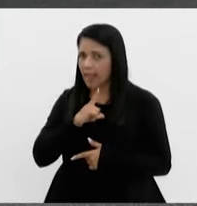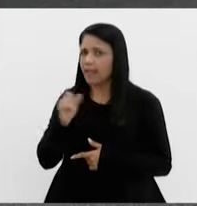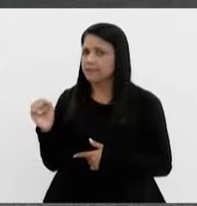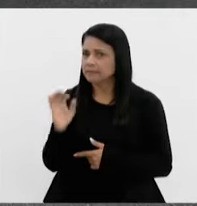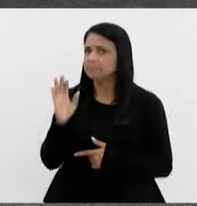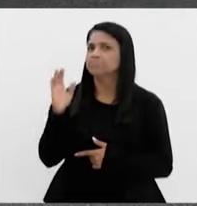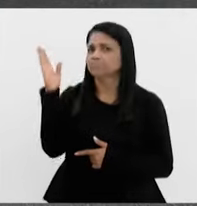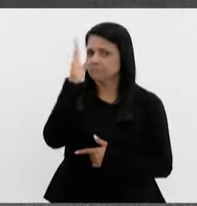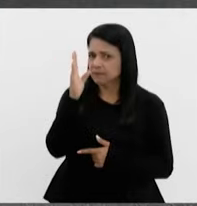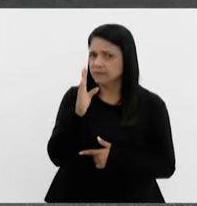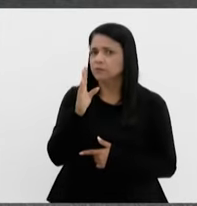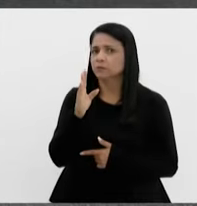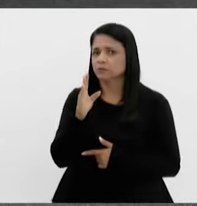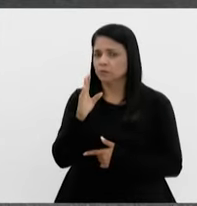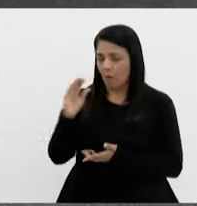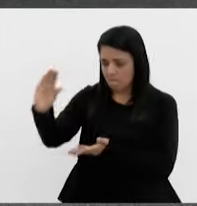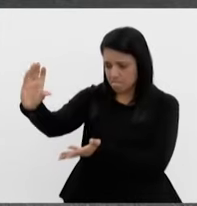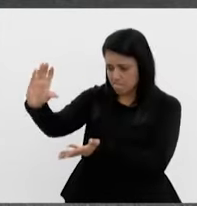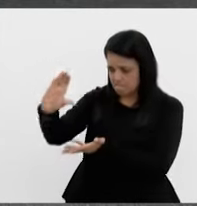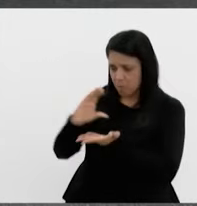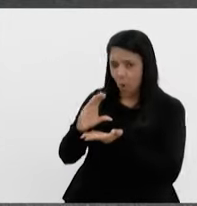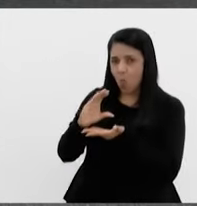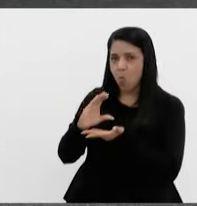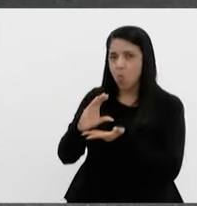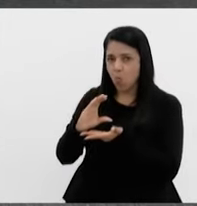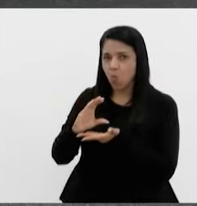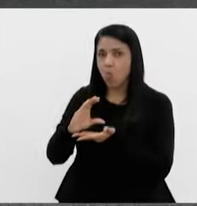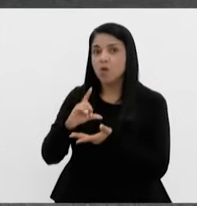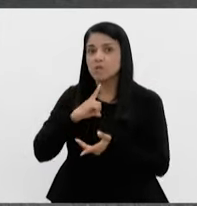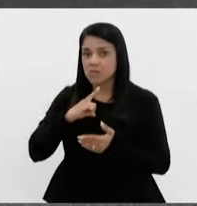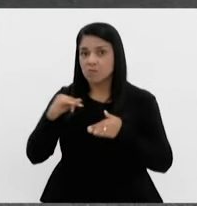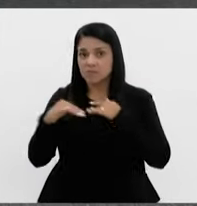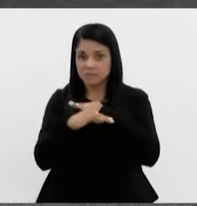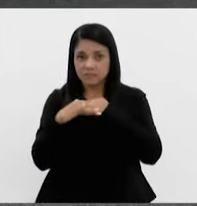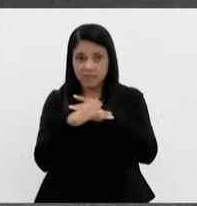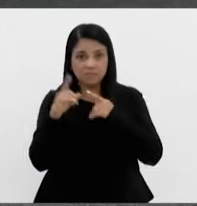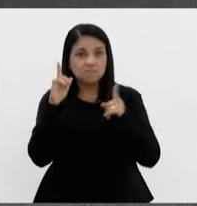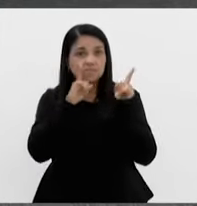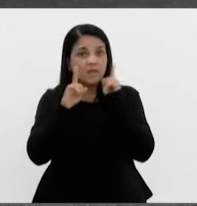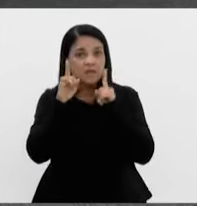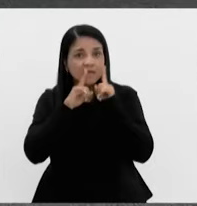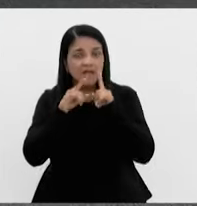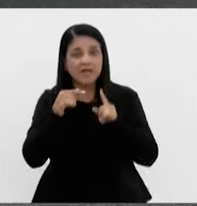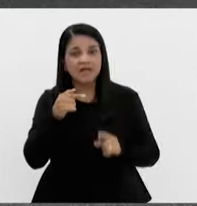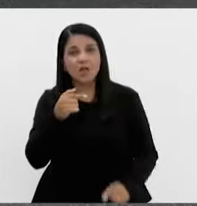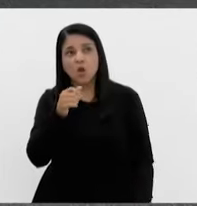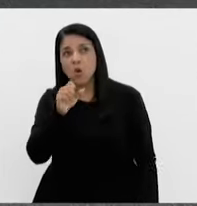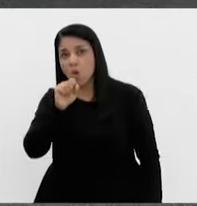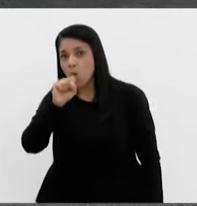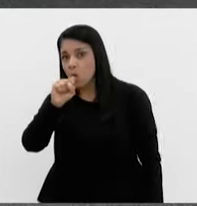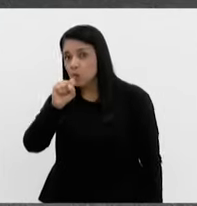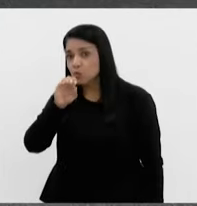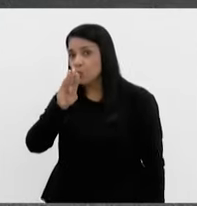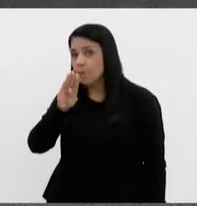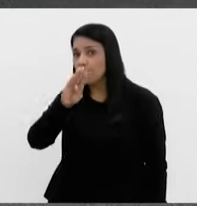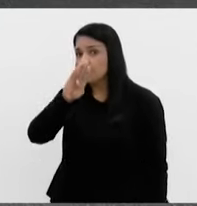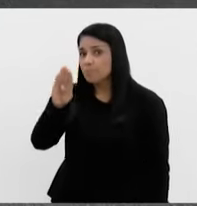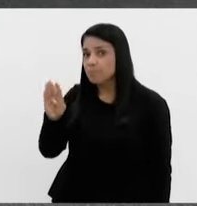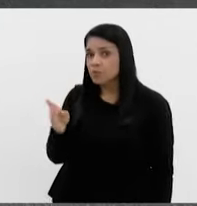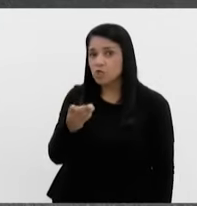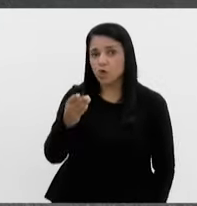a maior renda da per capita nós temos uma cidade Deputado Alan com s quase 8 bilhões de